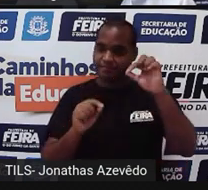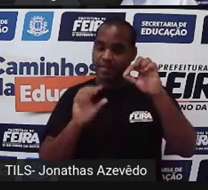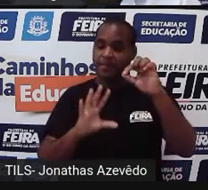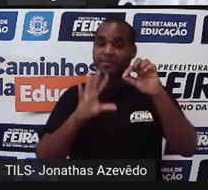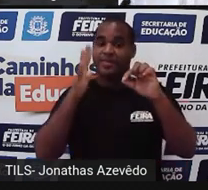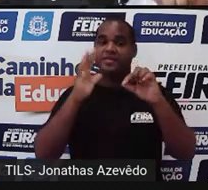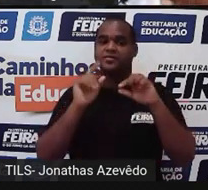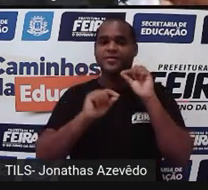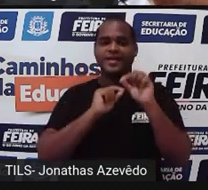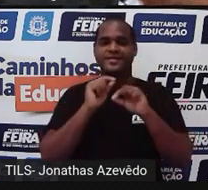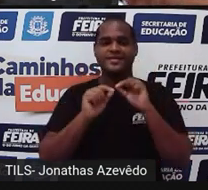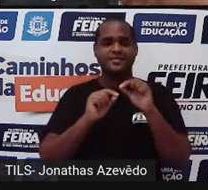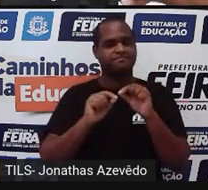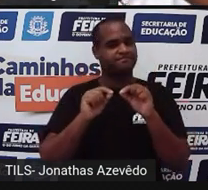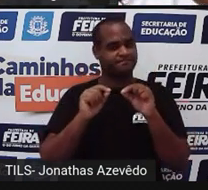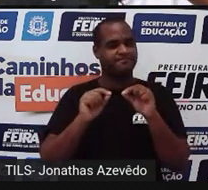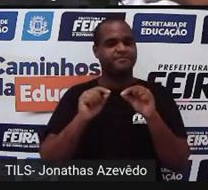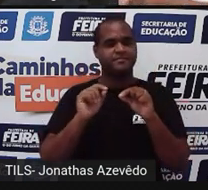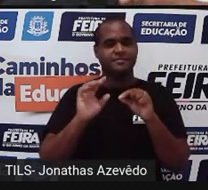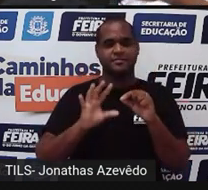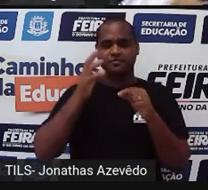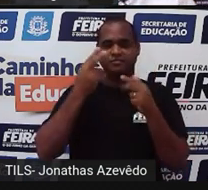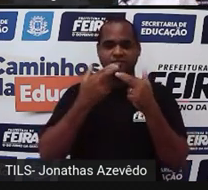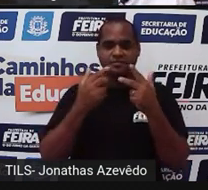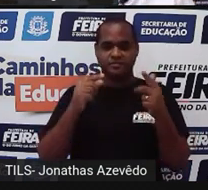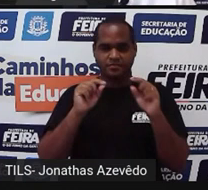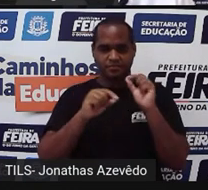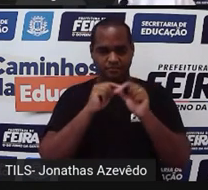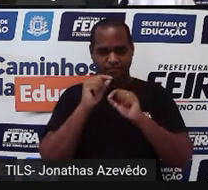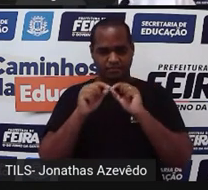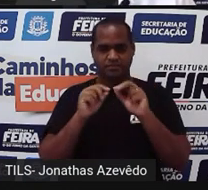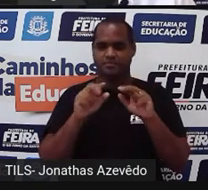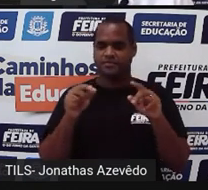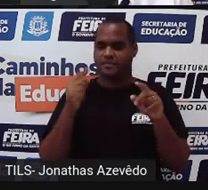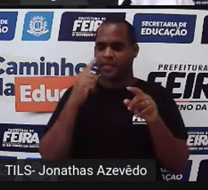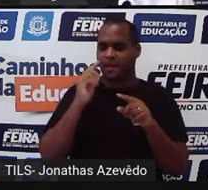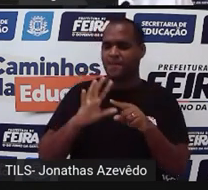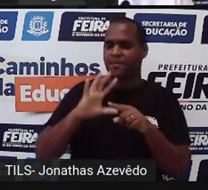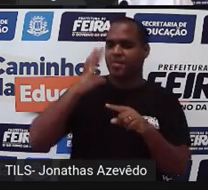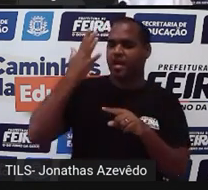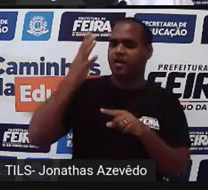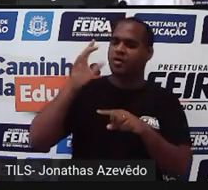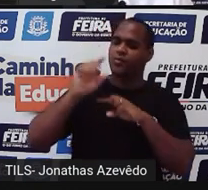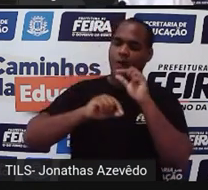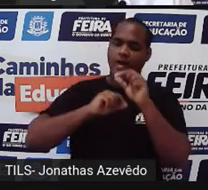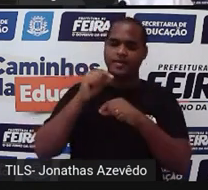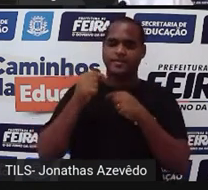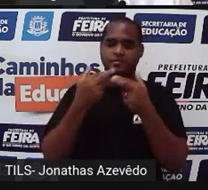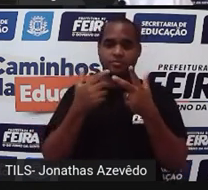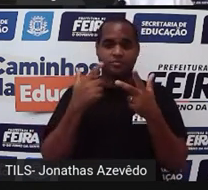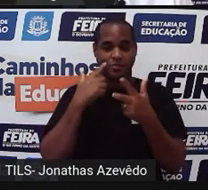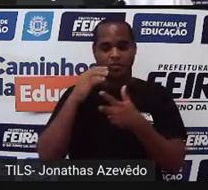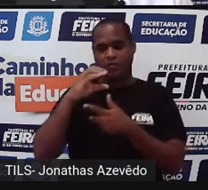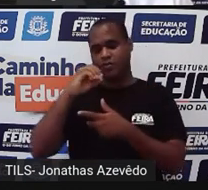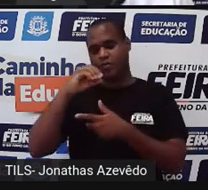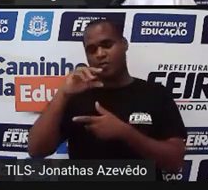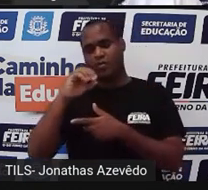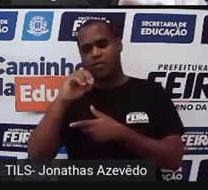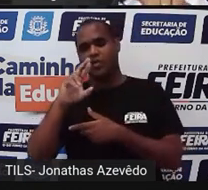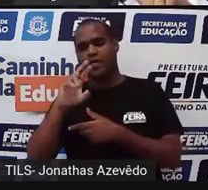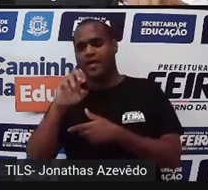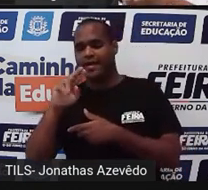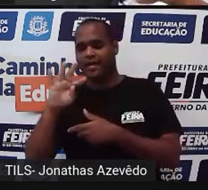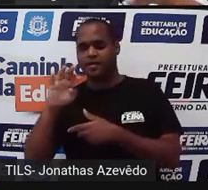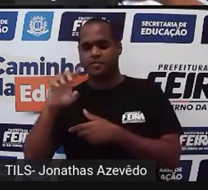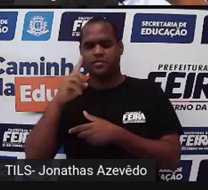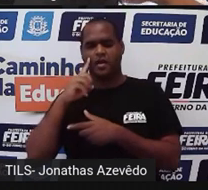seguinte, essas retas se cruzam. Quando isso acontece, a gente diz que as retas são concorrentes. E